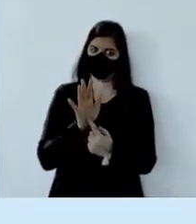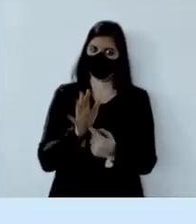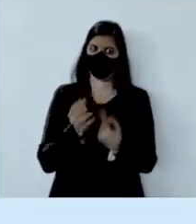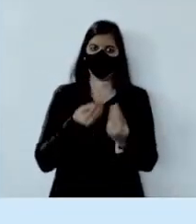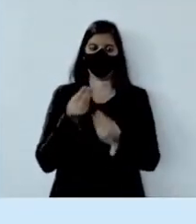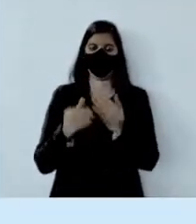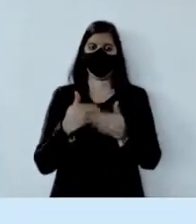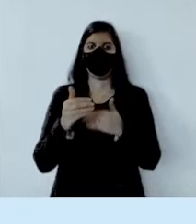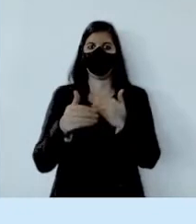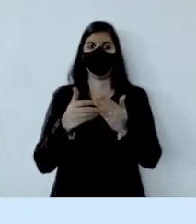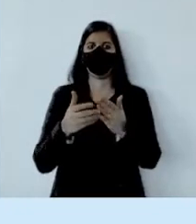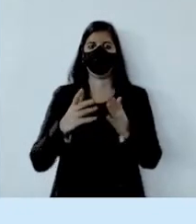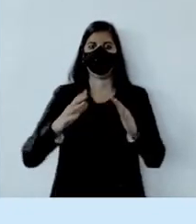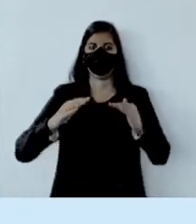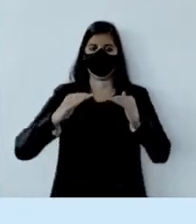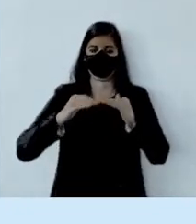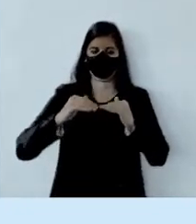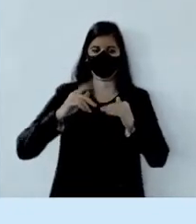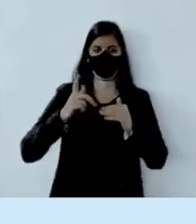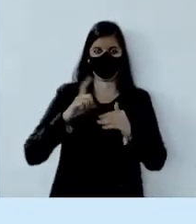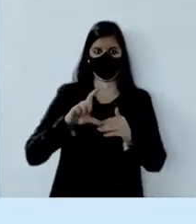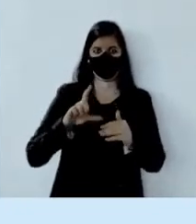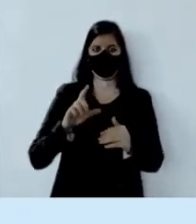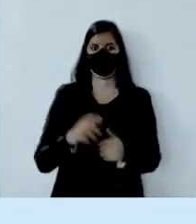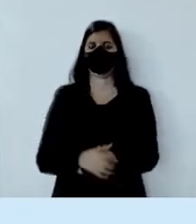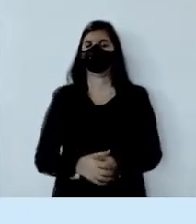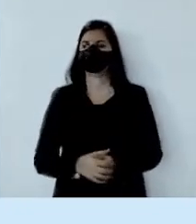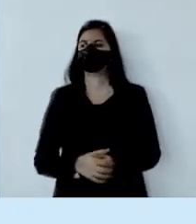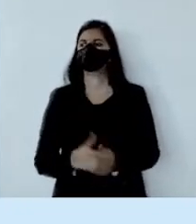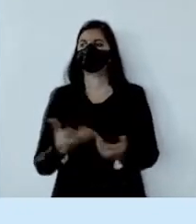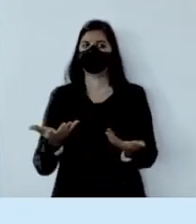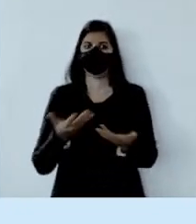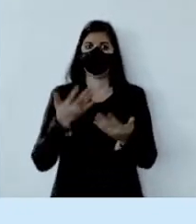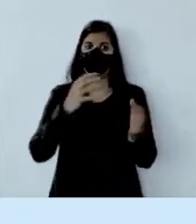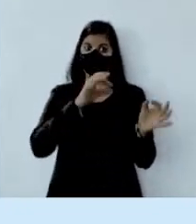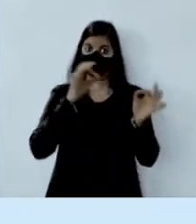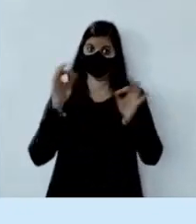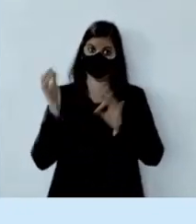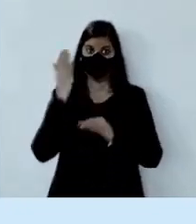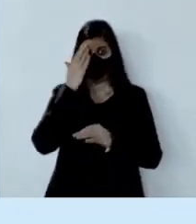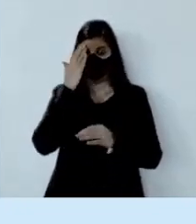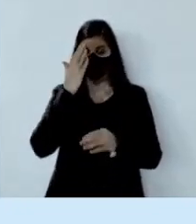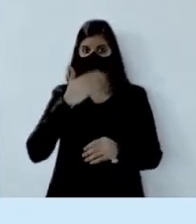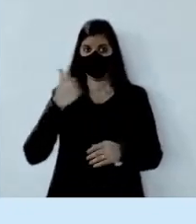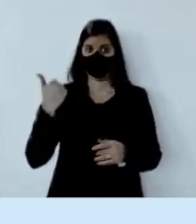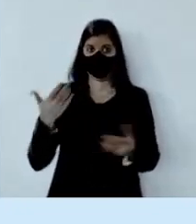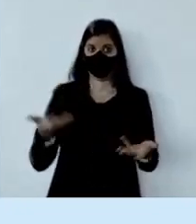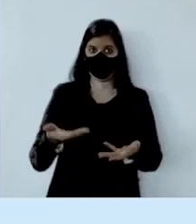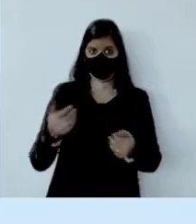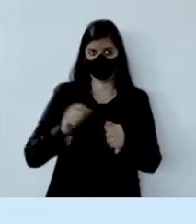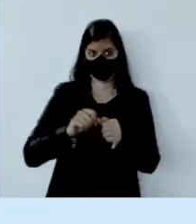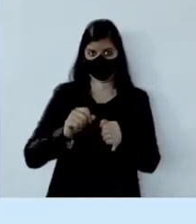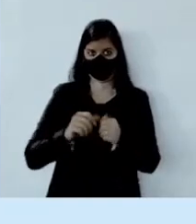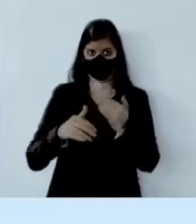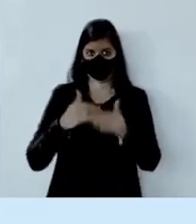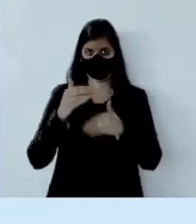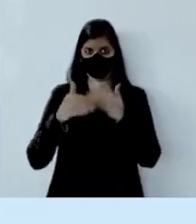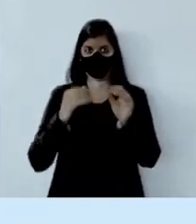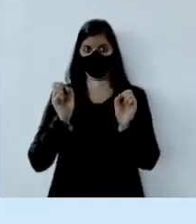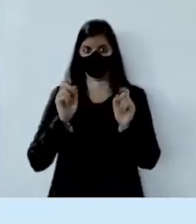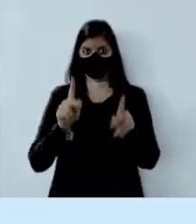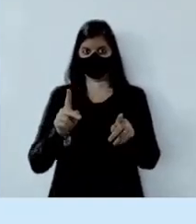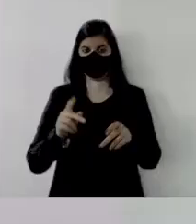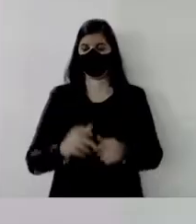esse processo da planificação do tronco de pirâmide. E vocês aí vão conseguir entender melhor como é feito esse processo.